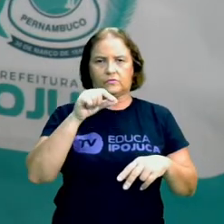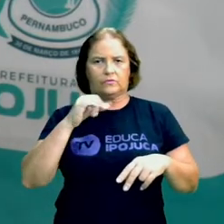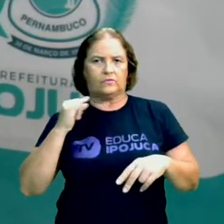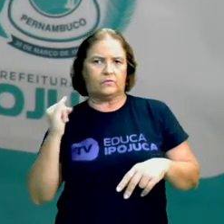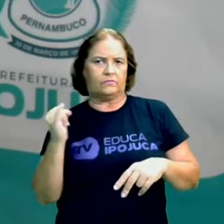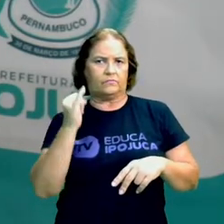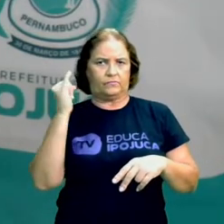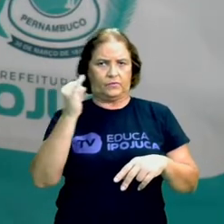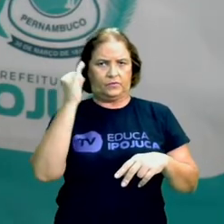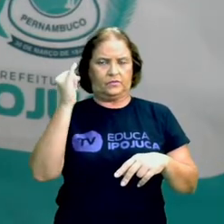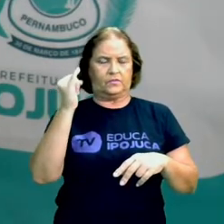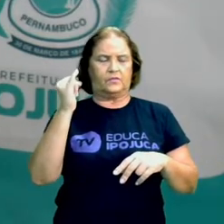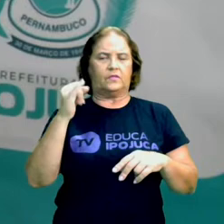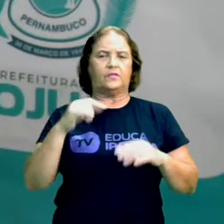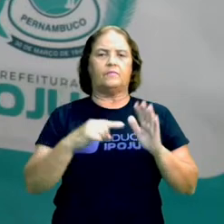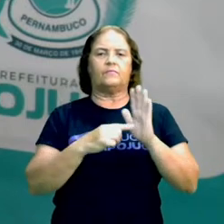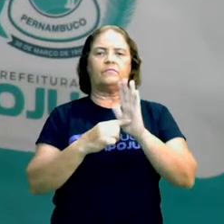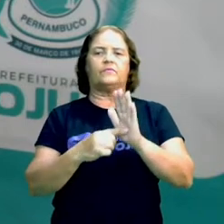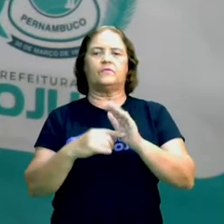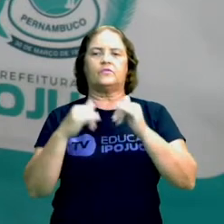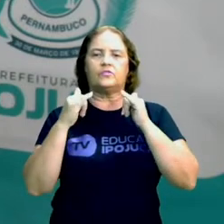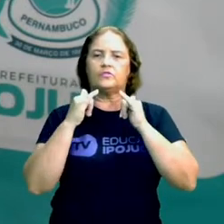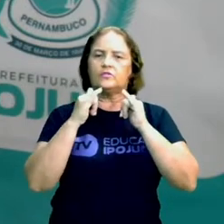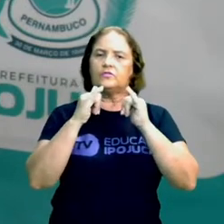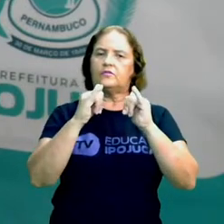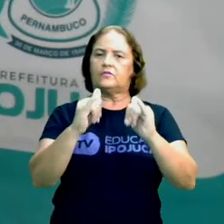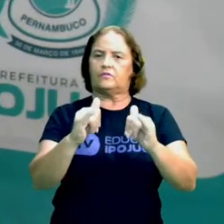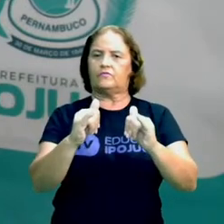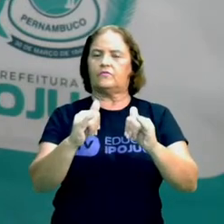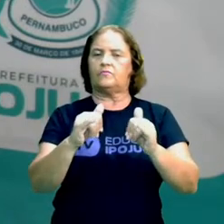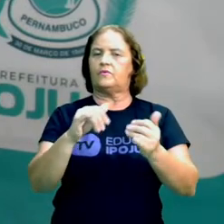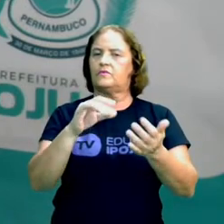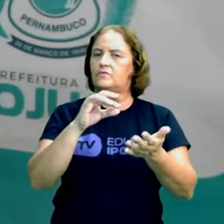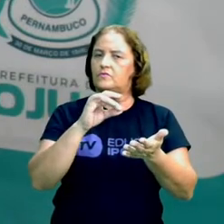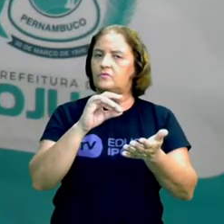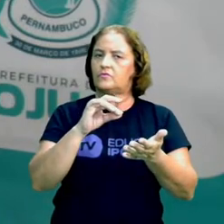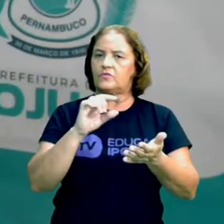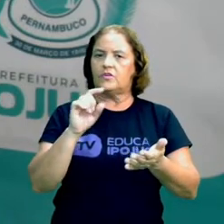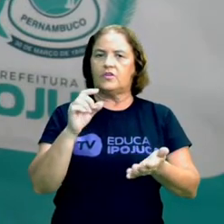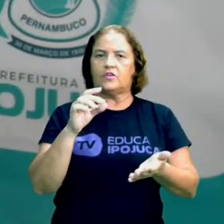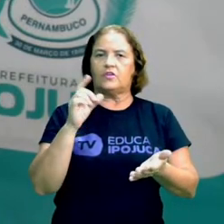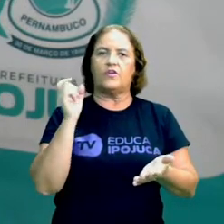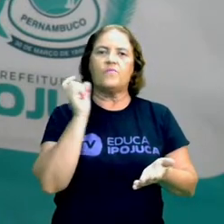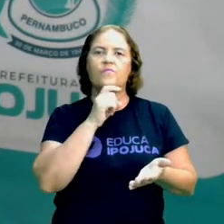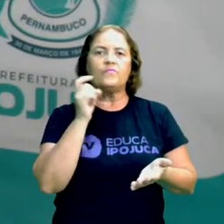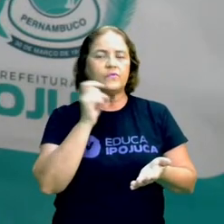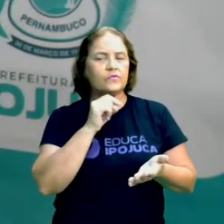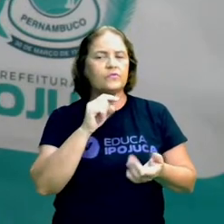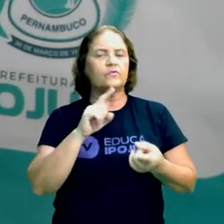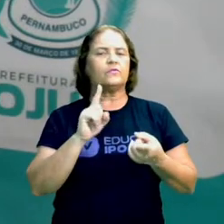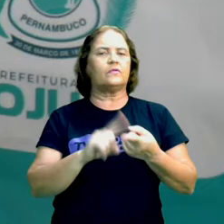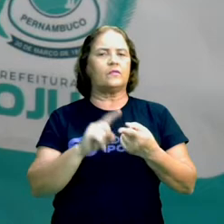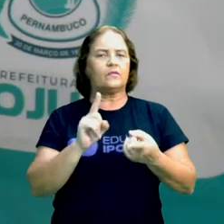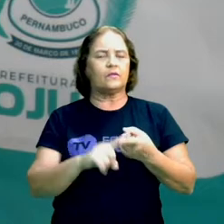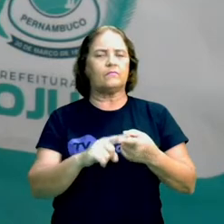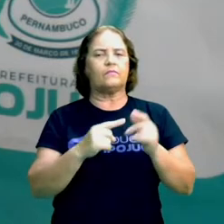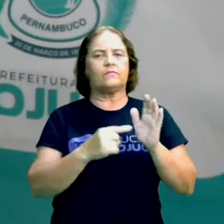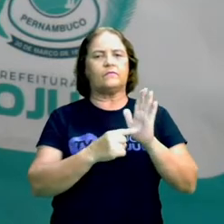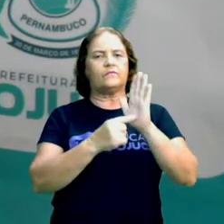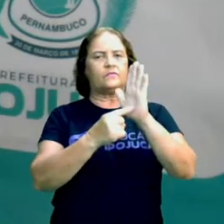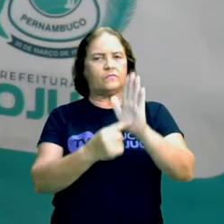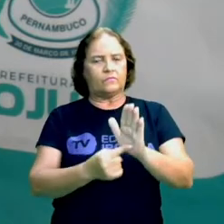de notícias que não são verídicas, que não são verdadeiras, como também para você apresentar um trabalho